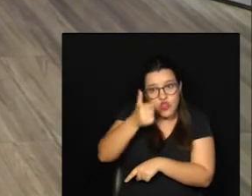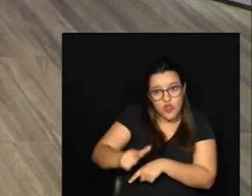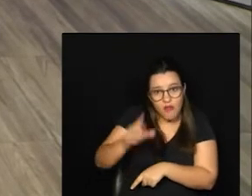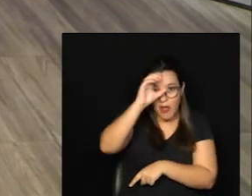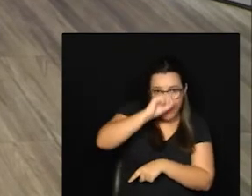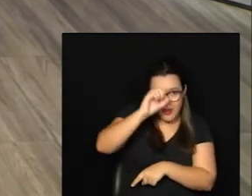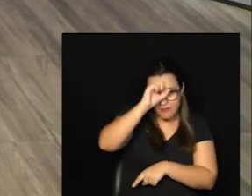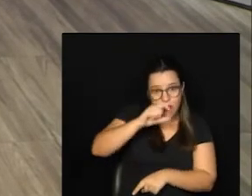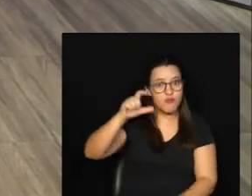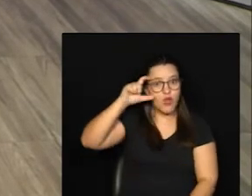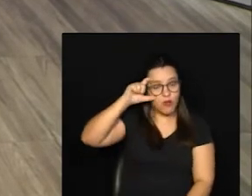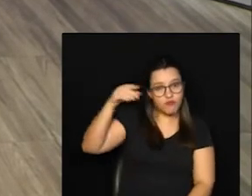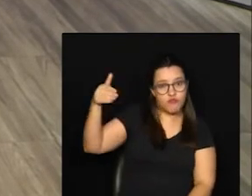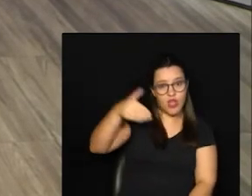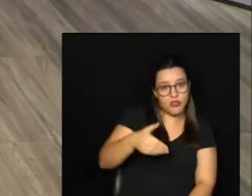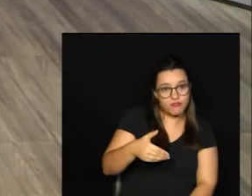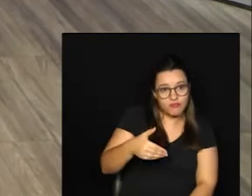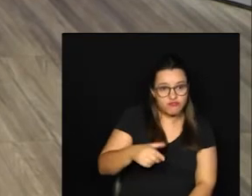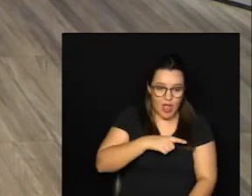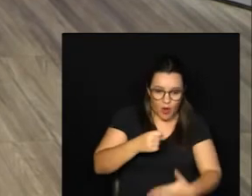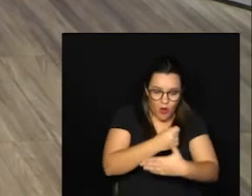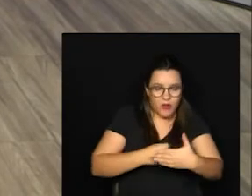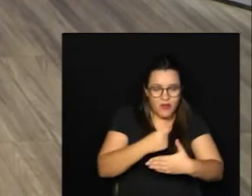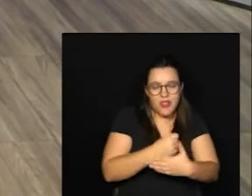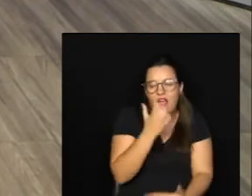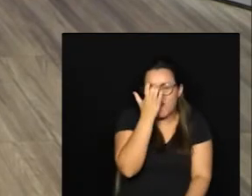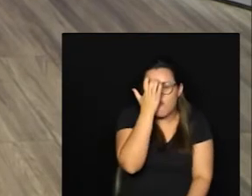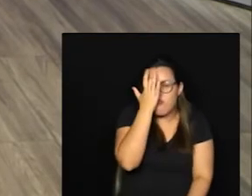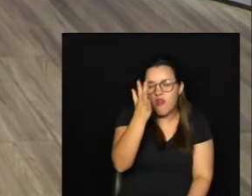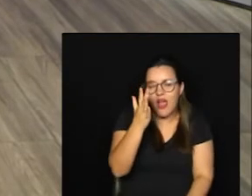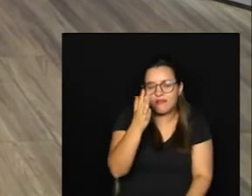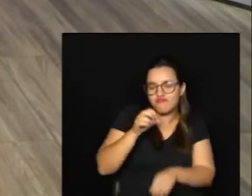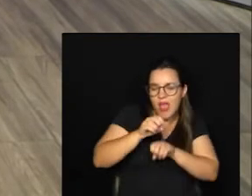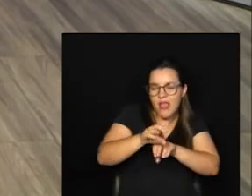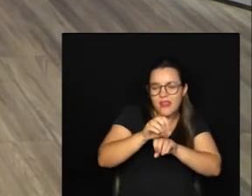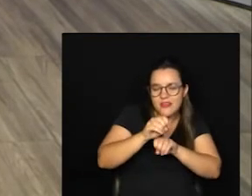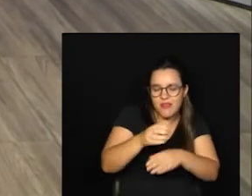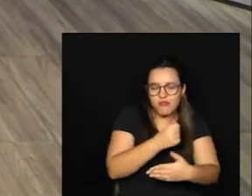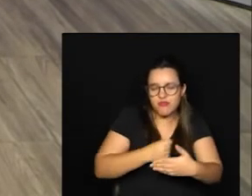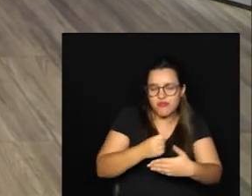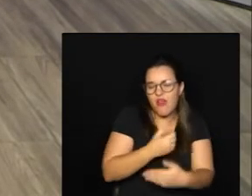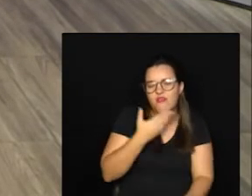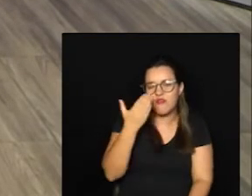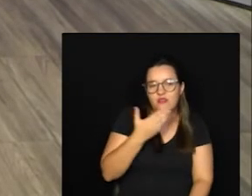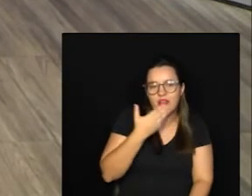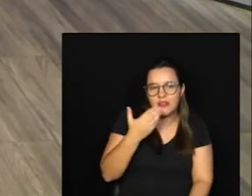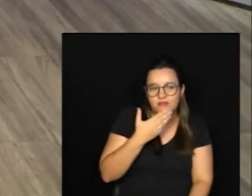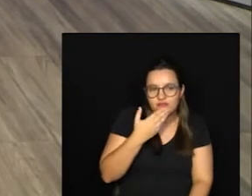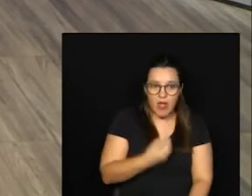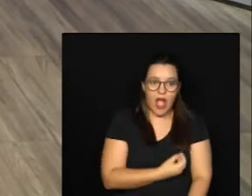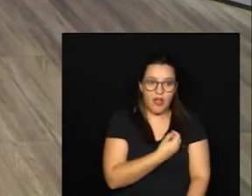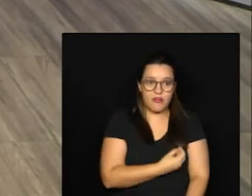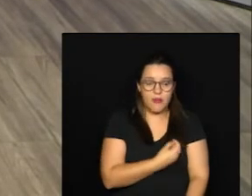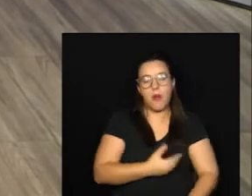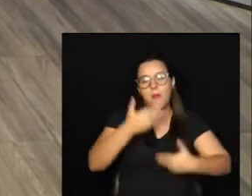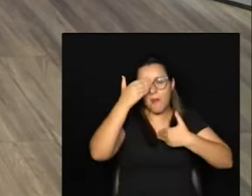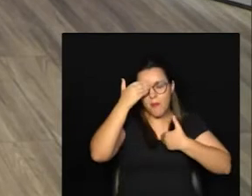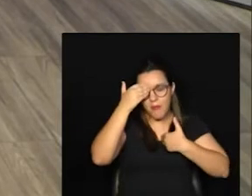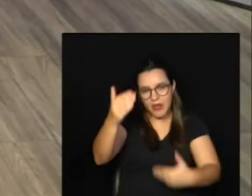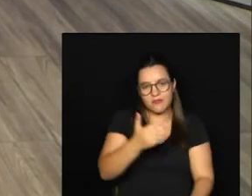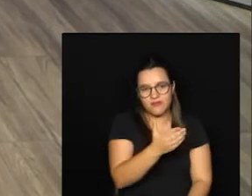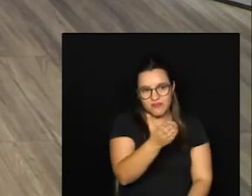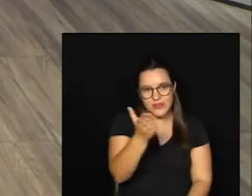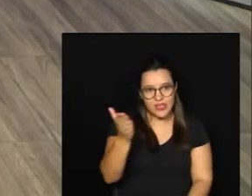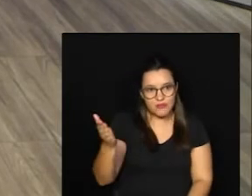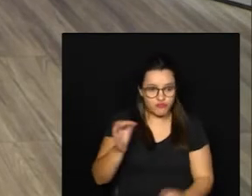Amorim está de volta com o Cozinha Fácil, mais uma receita e aí aquela nossa conversa ao vivo. Muito obrigado você